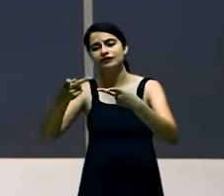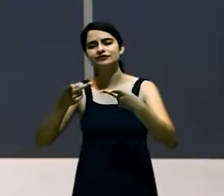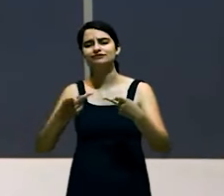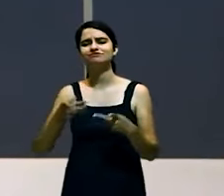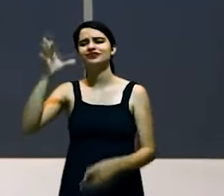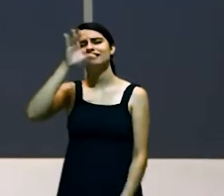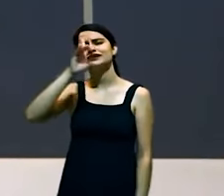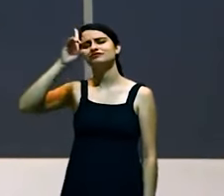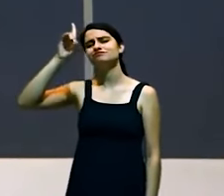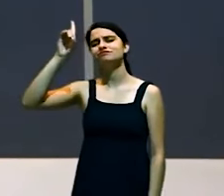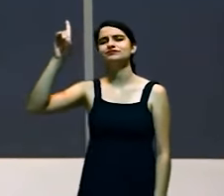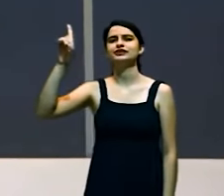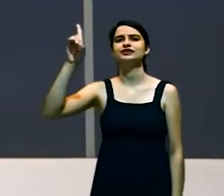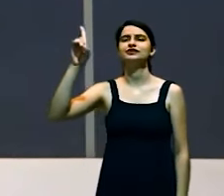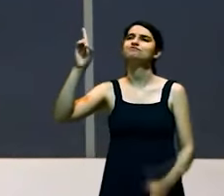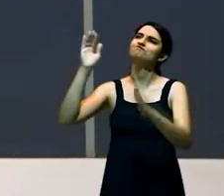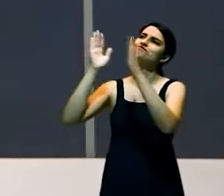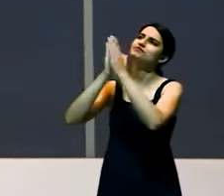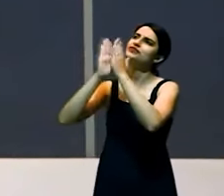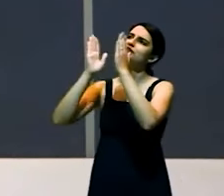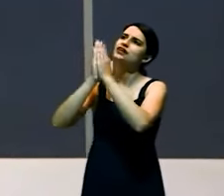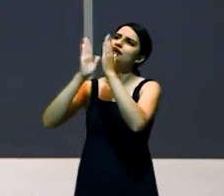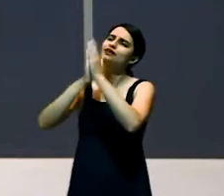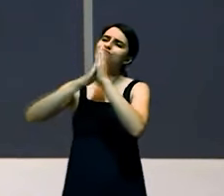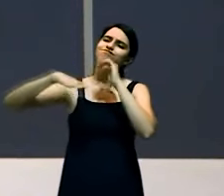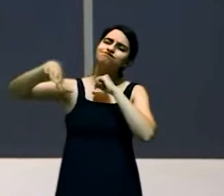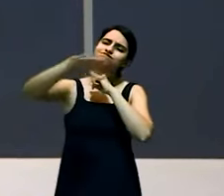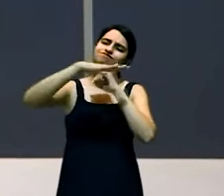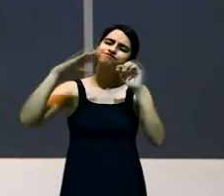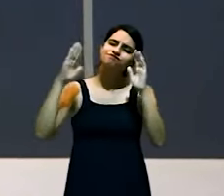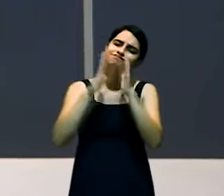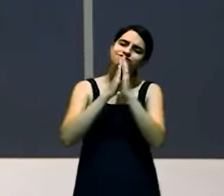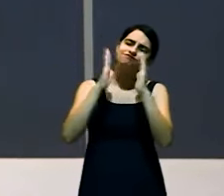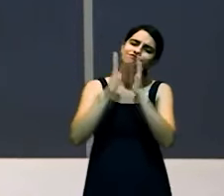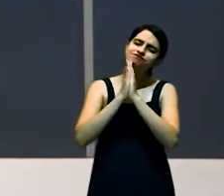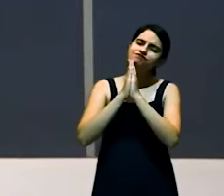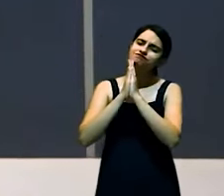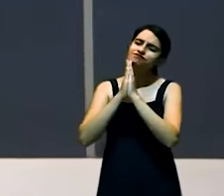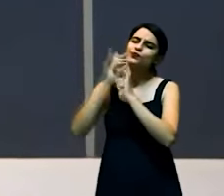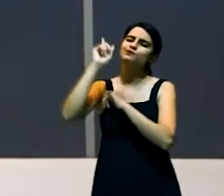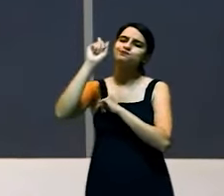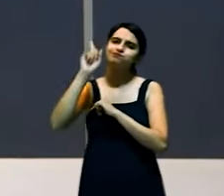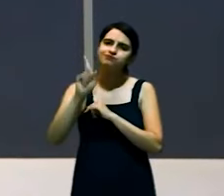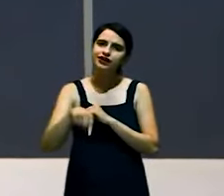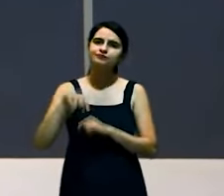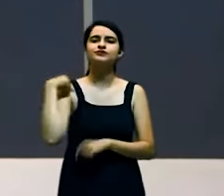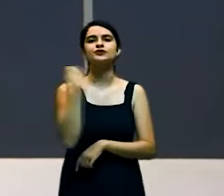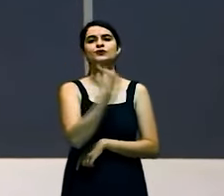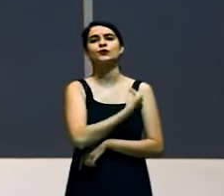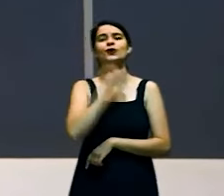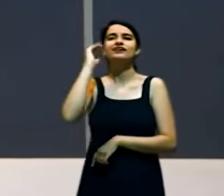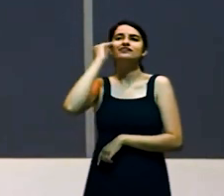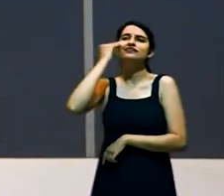Deus, a minha oração, a nossa oração é: que possamos entender que o Senhor